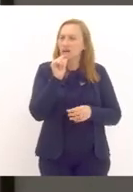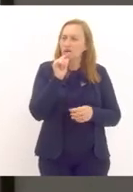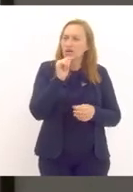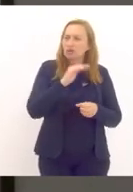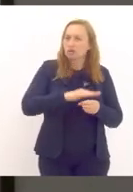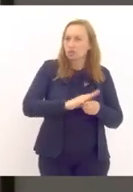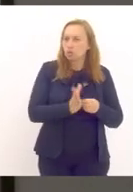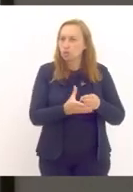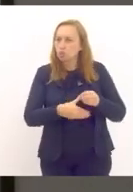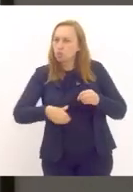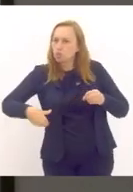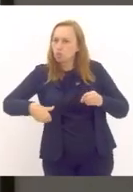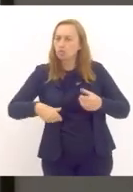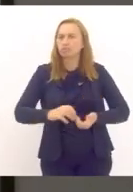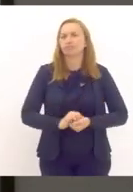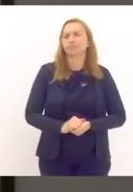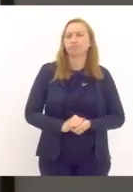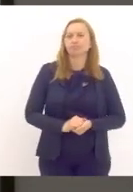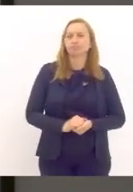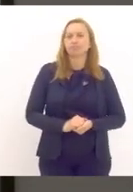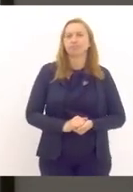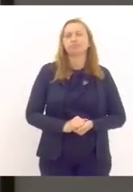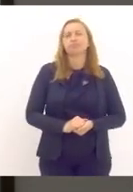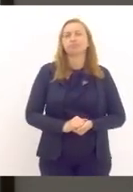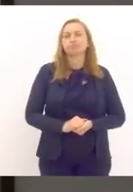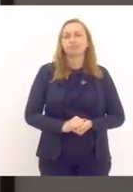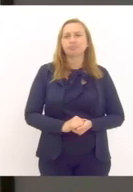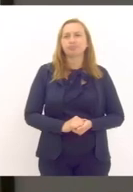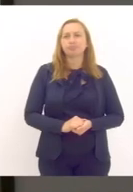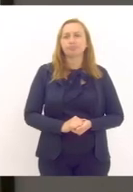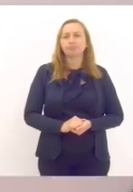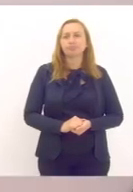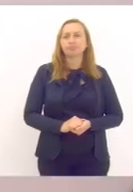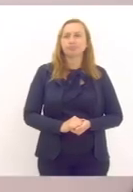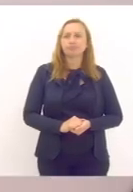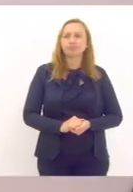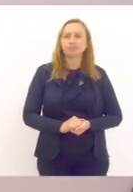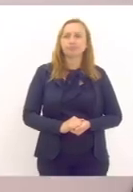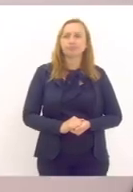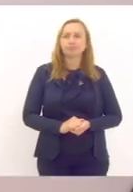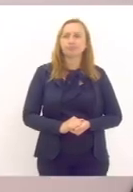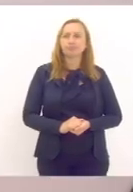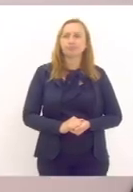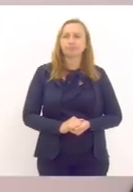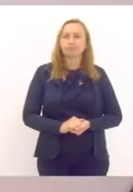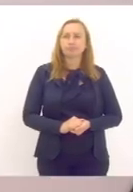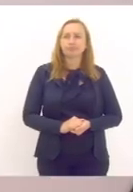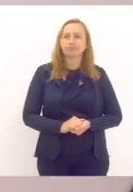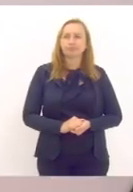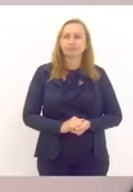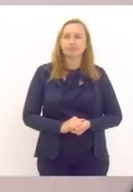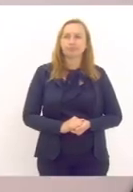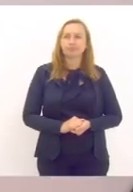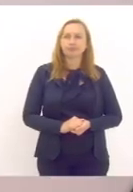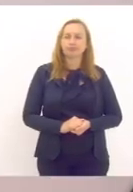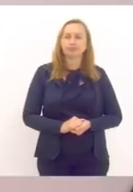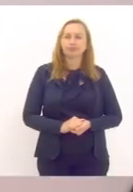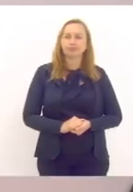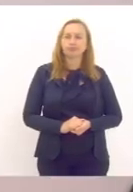esgoto. Então, ainda assim, veja que nós não tivemos uma entrada de